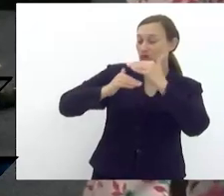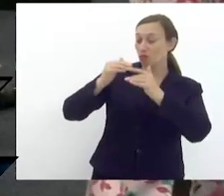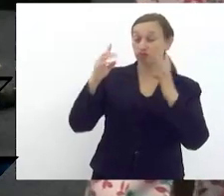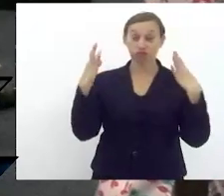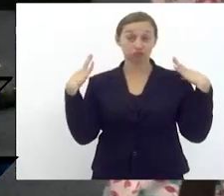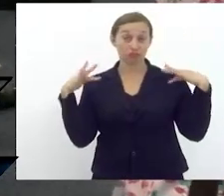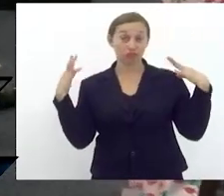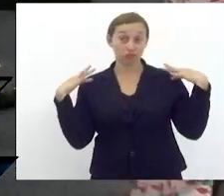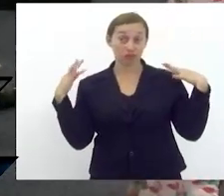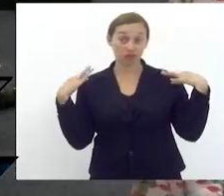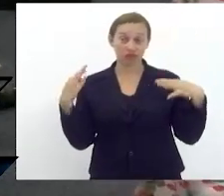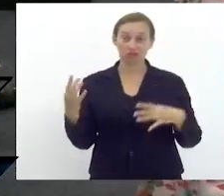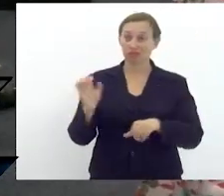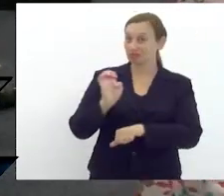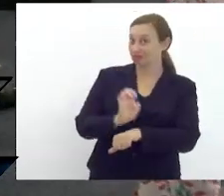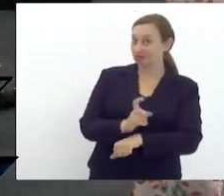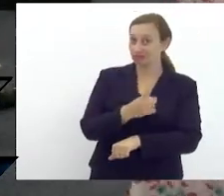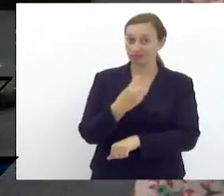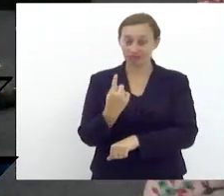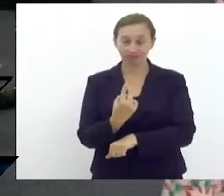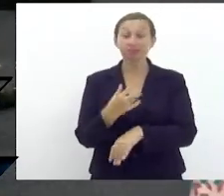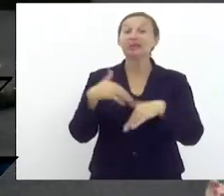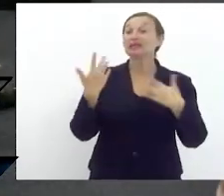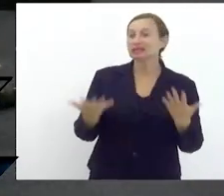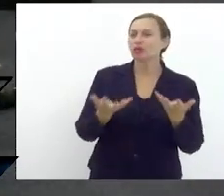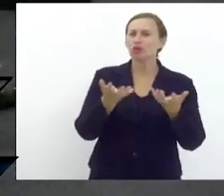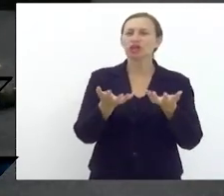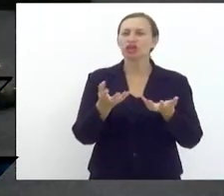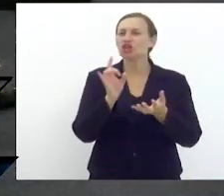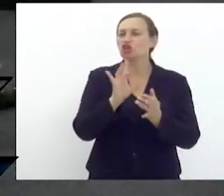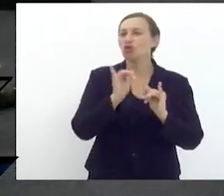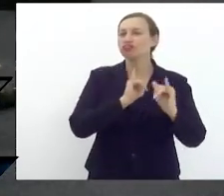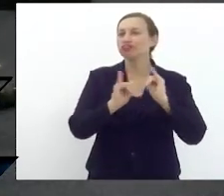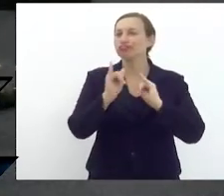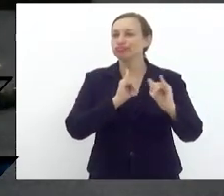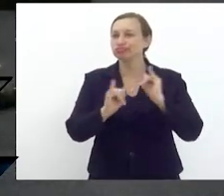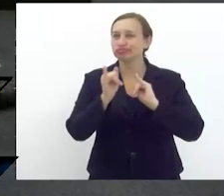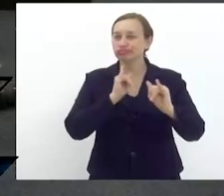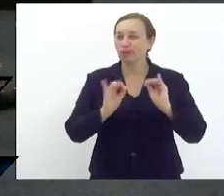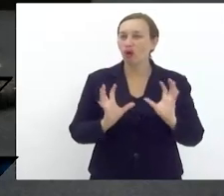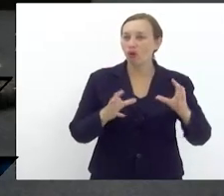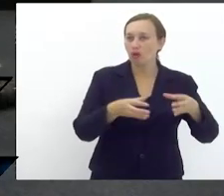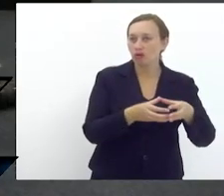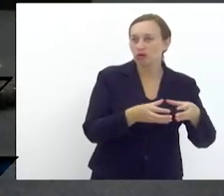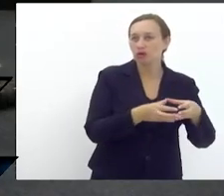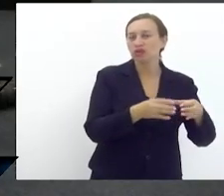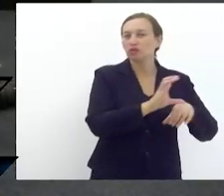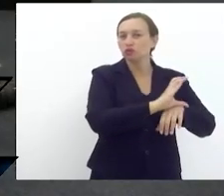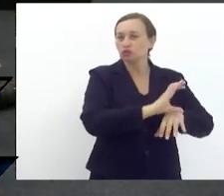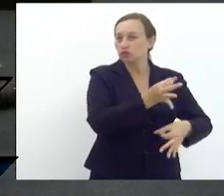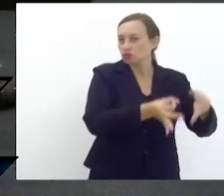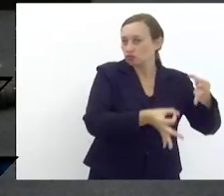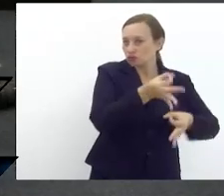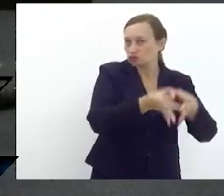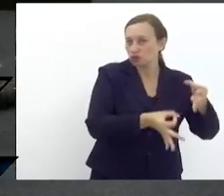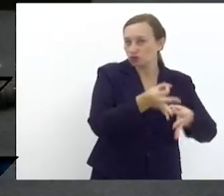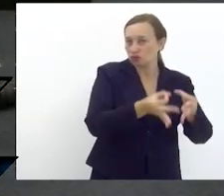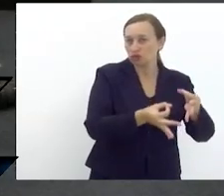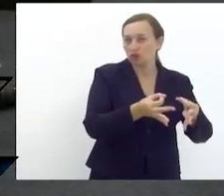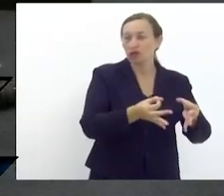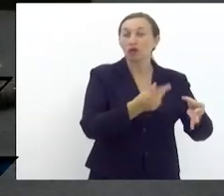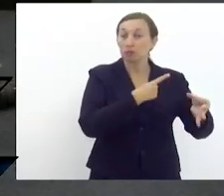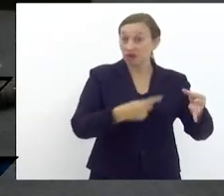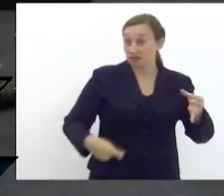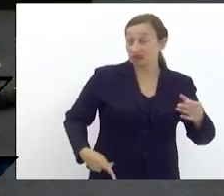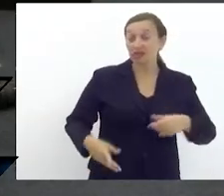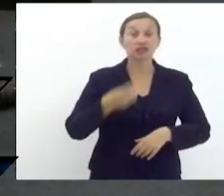Turismo do nosso Estado então queria só informar que a comissão de condição e justiça através do nosso